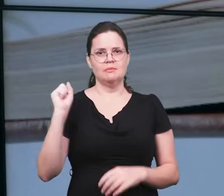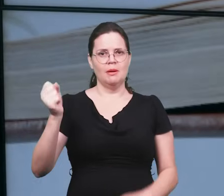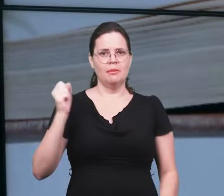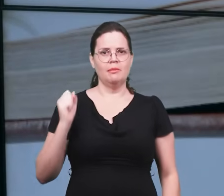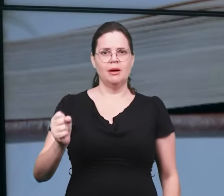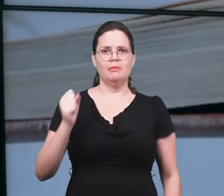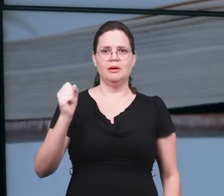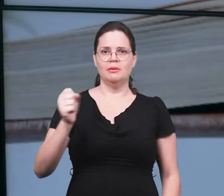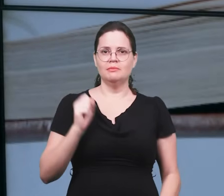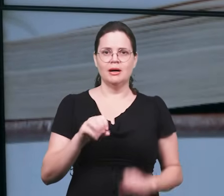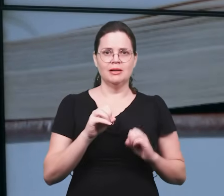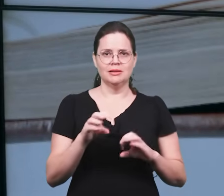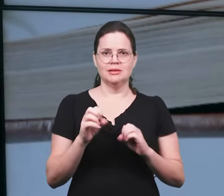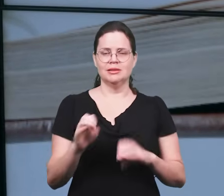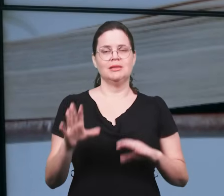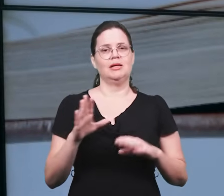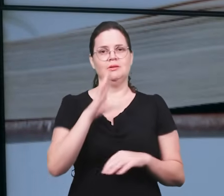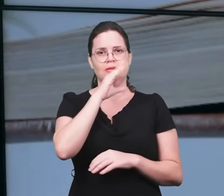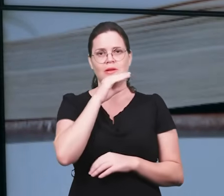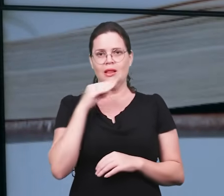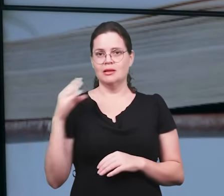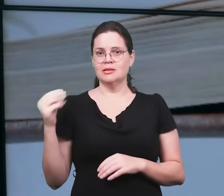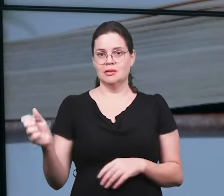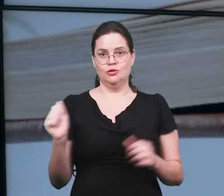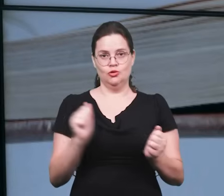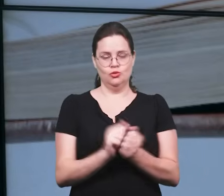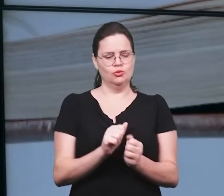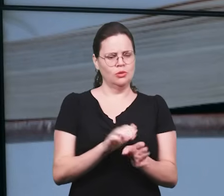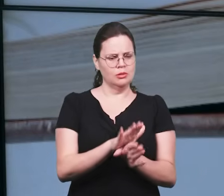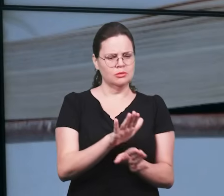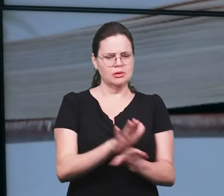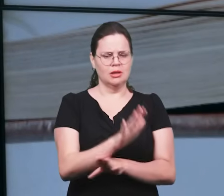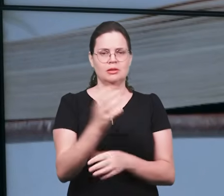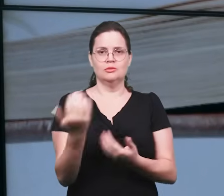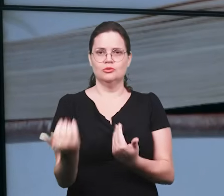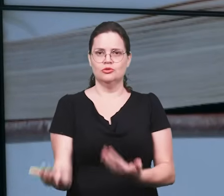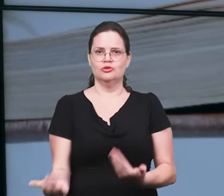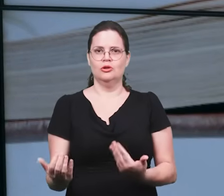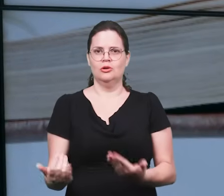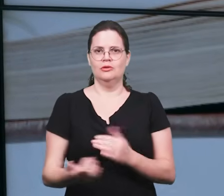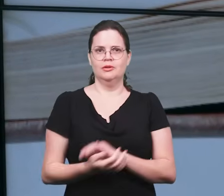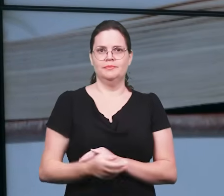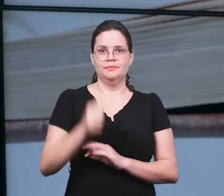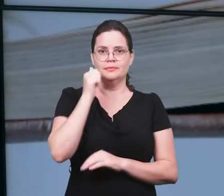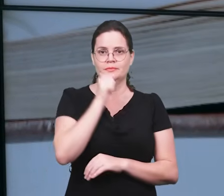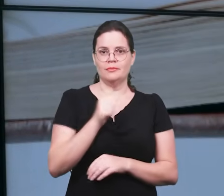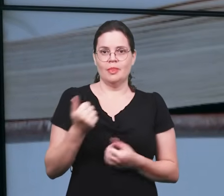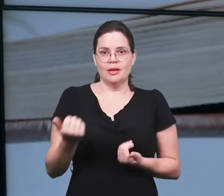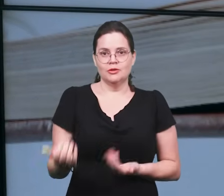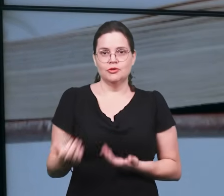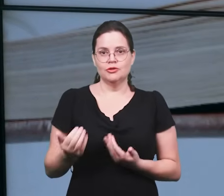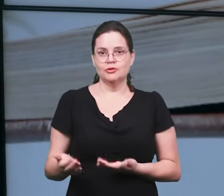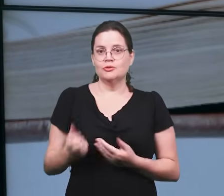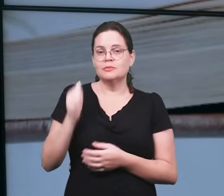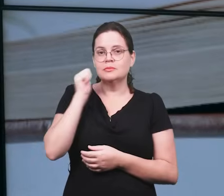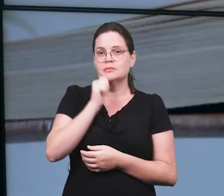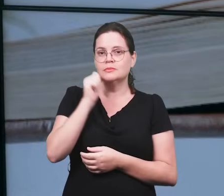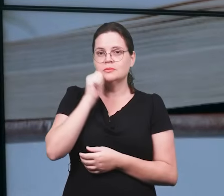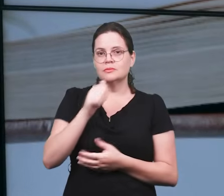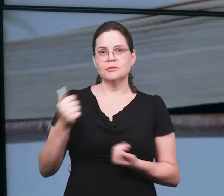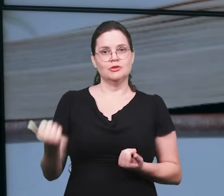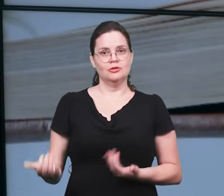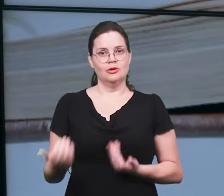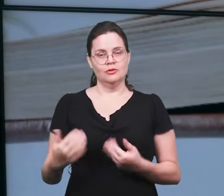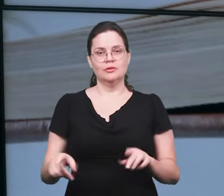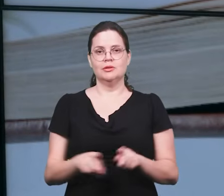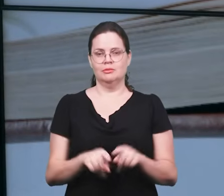ensinando um adolescente, está ali dando um conselho para um jovem. As jovens, as moças, né, que estão